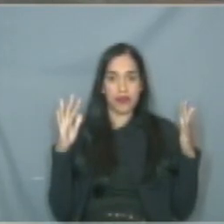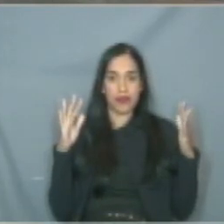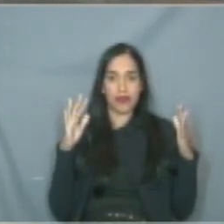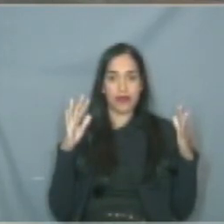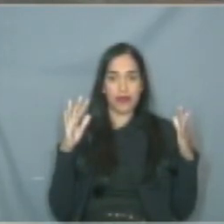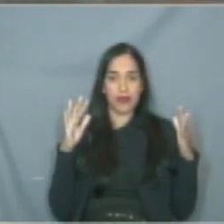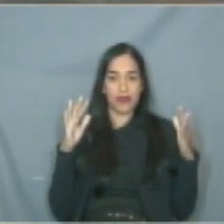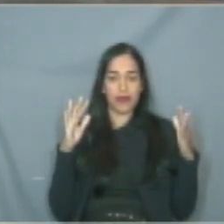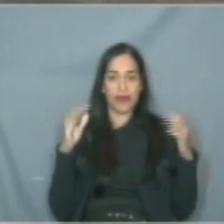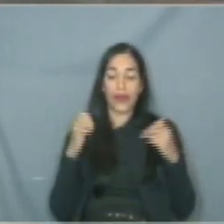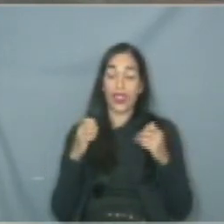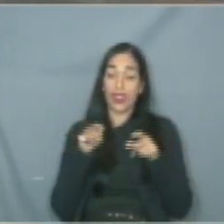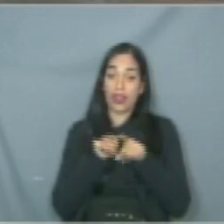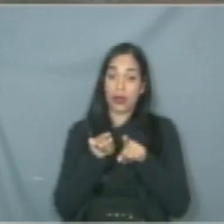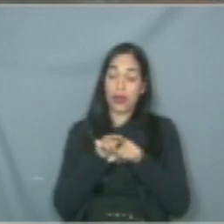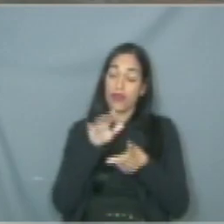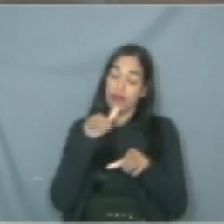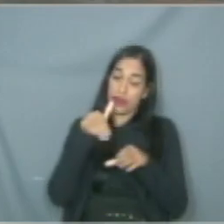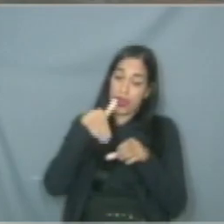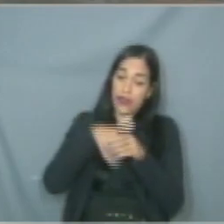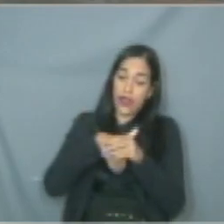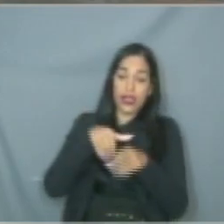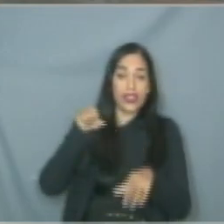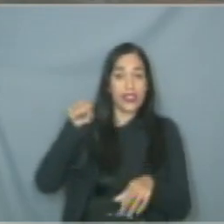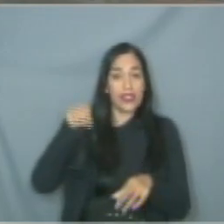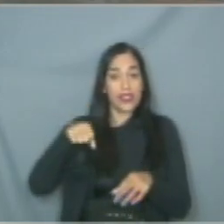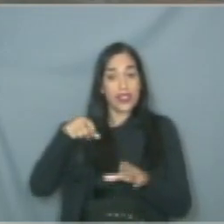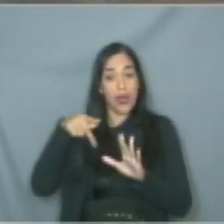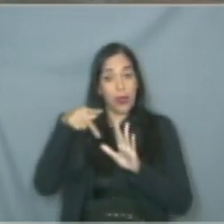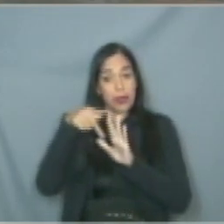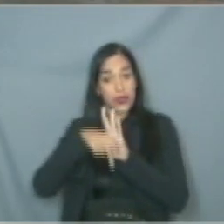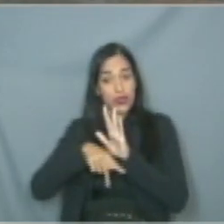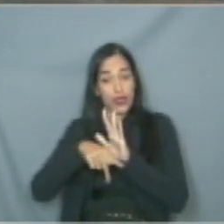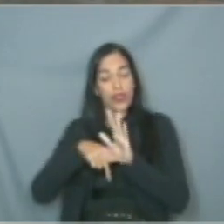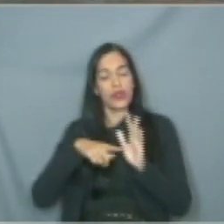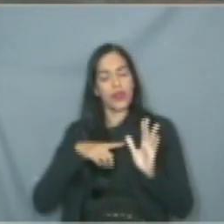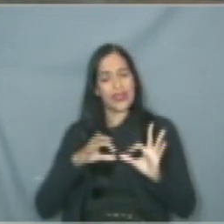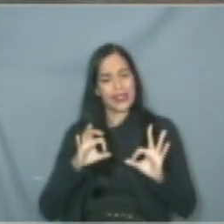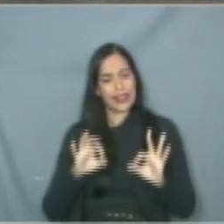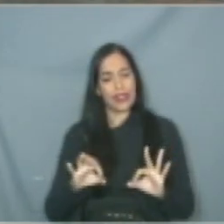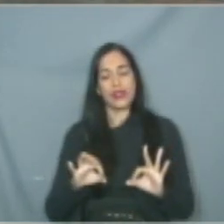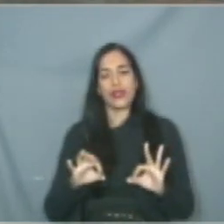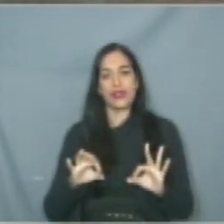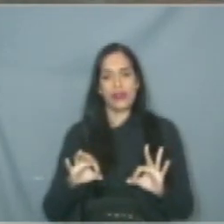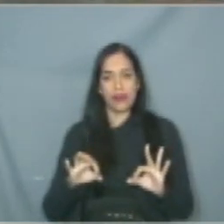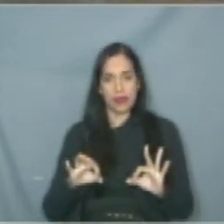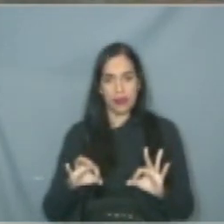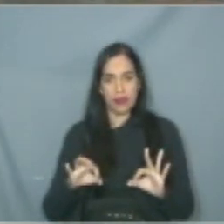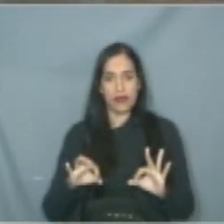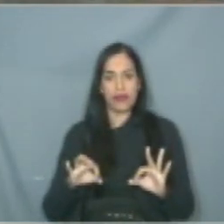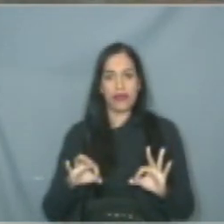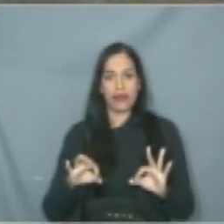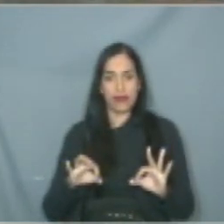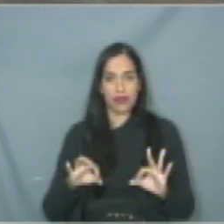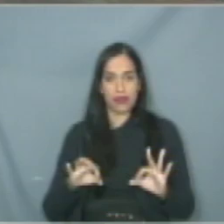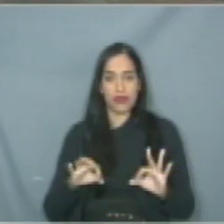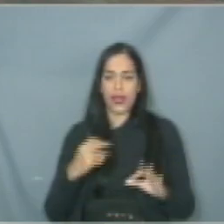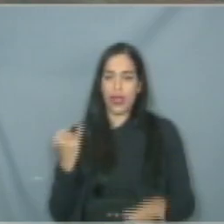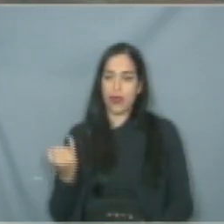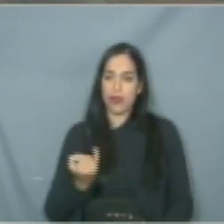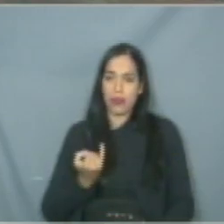imediato dizer que votarei sim ao projeto e tenho certeza e convicção que é de extrema